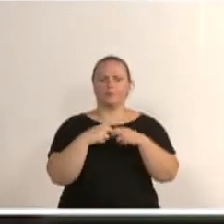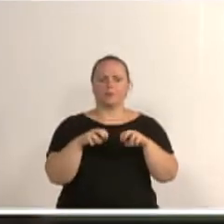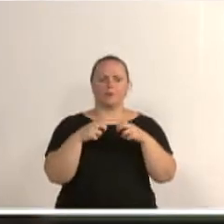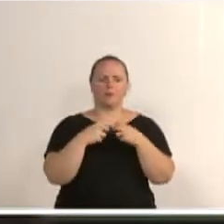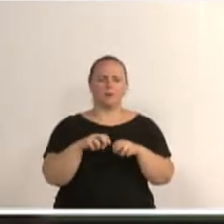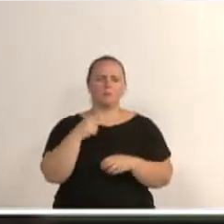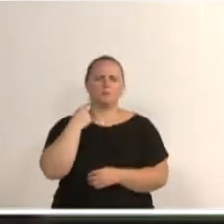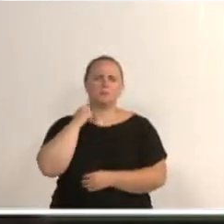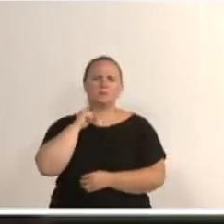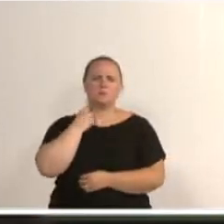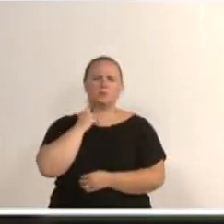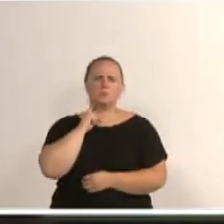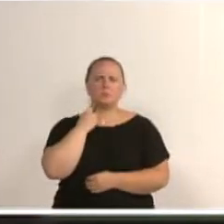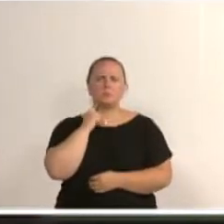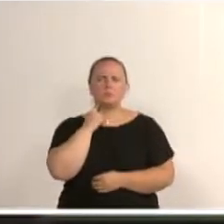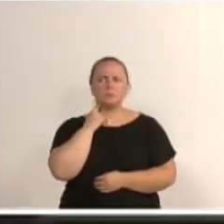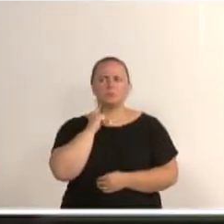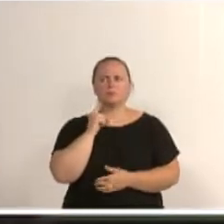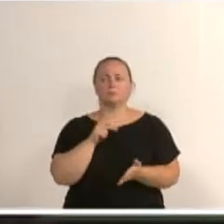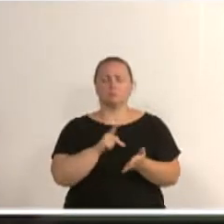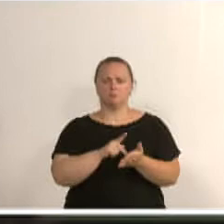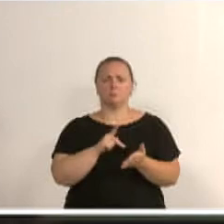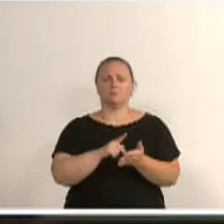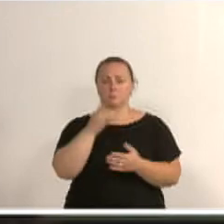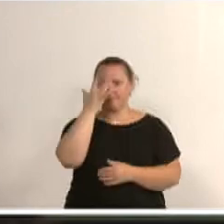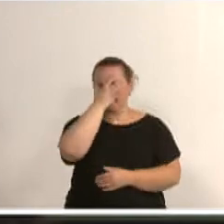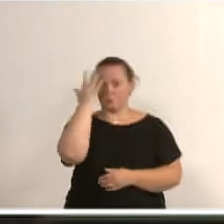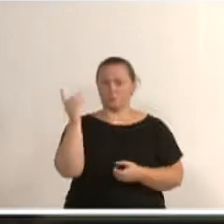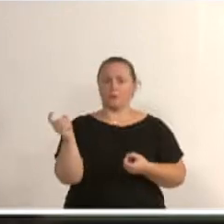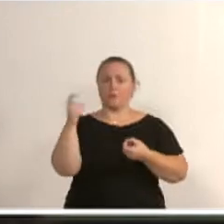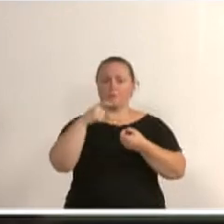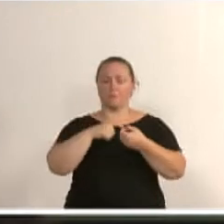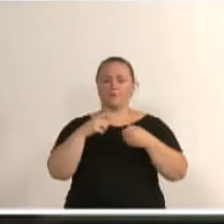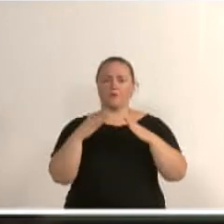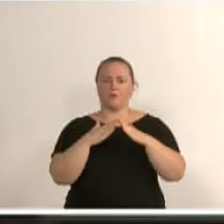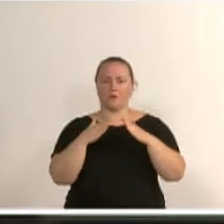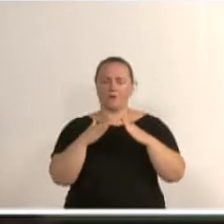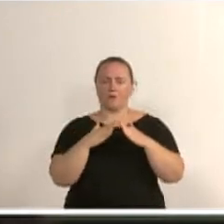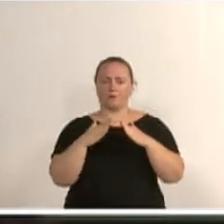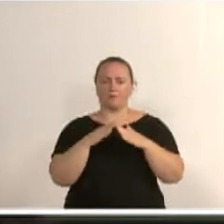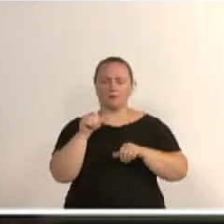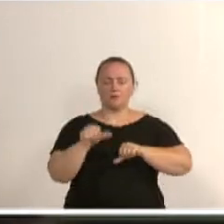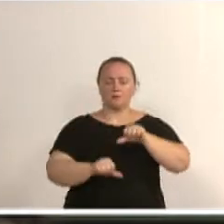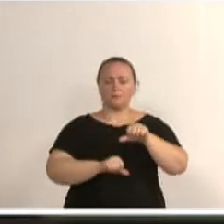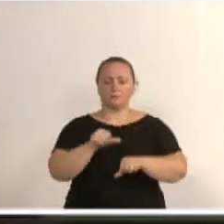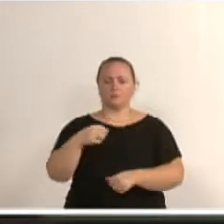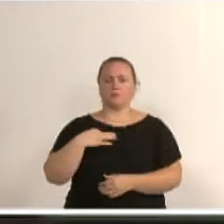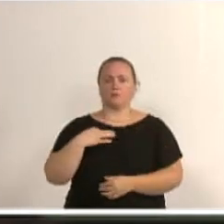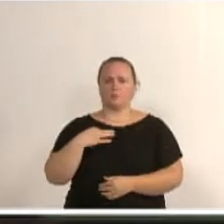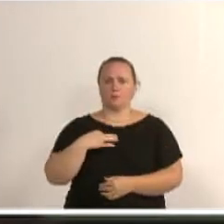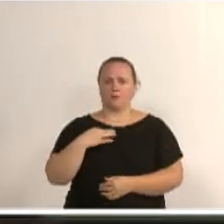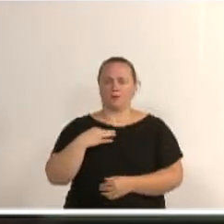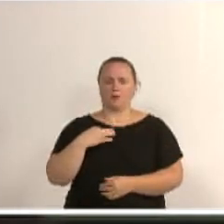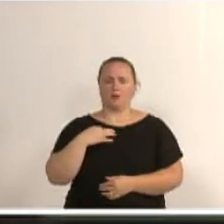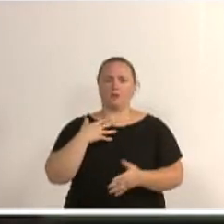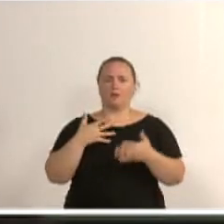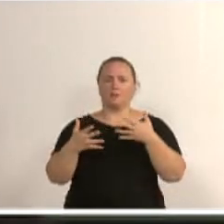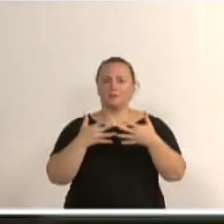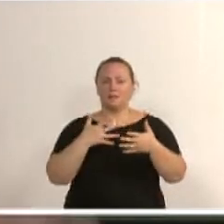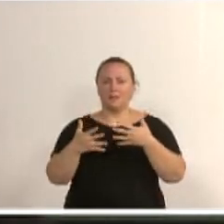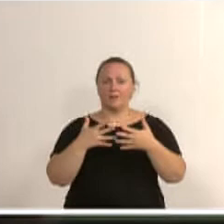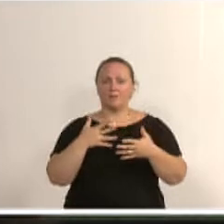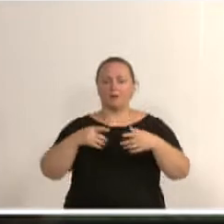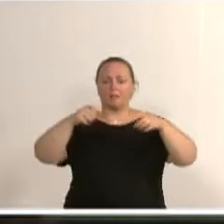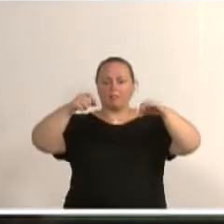Teve uma pessoa esses dias que veio voltar para casa trocar de roupa. Os terminais chove mais na cabeça da gente